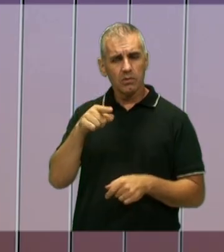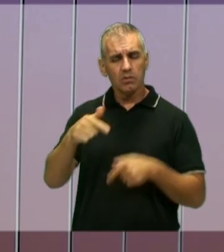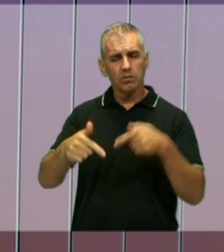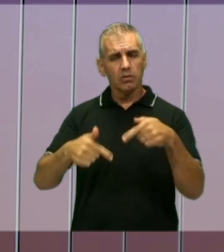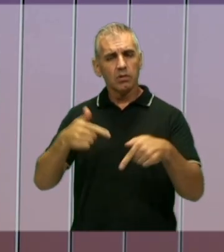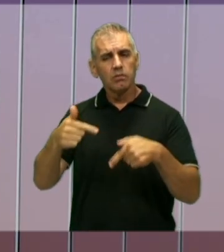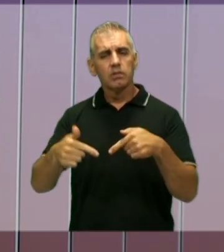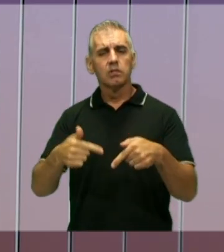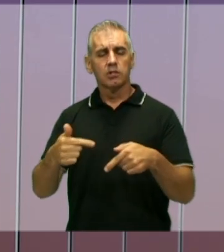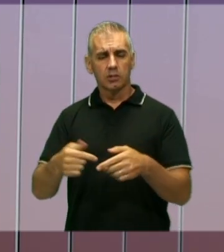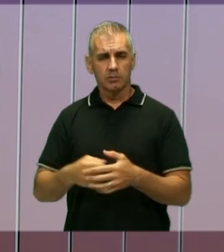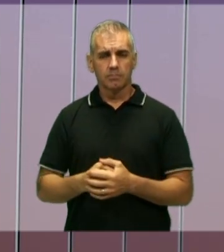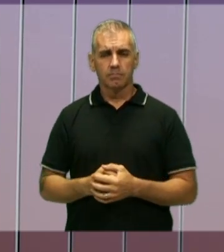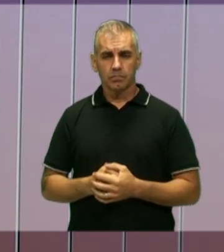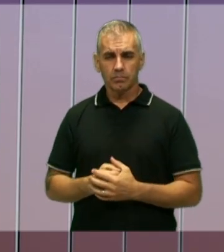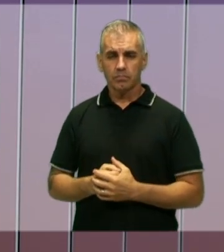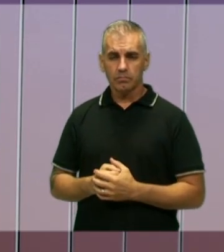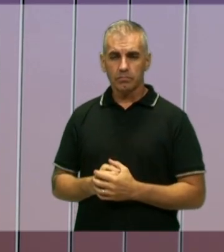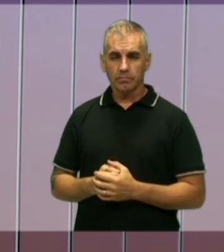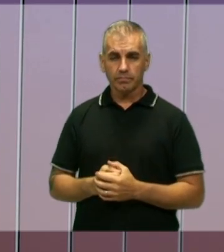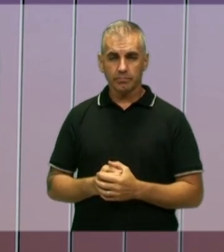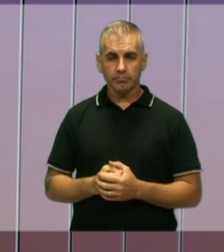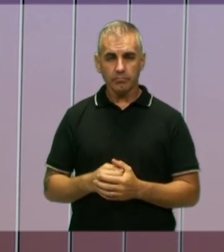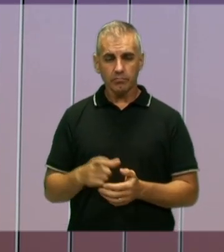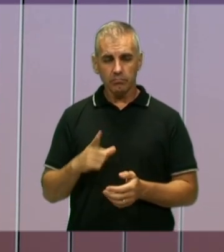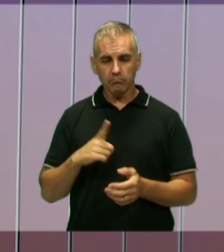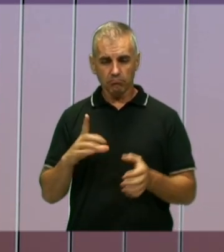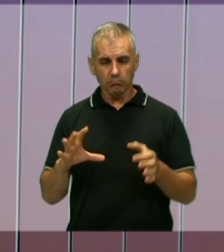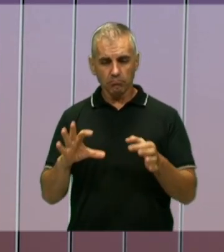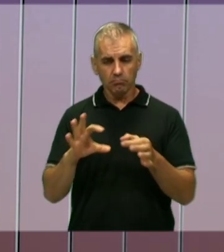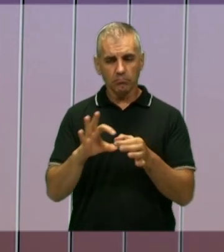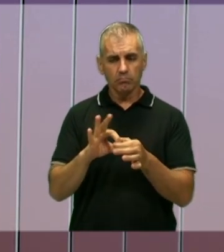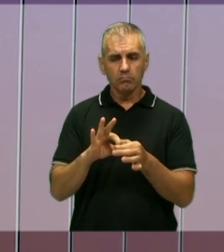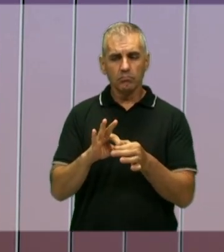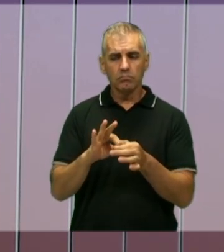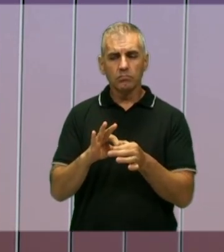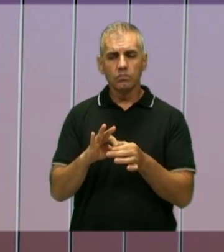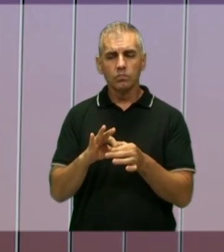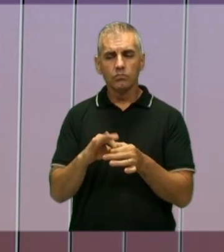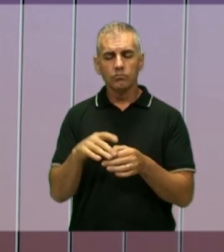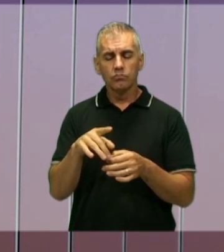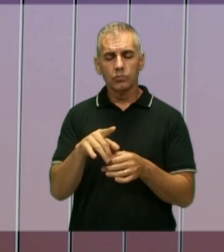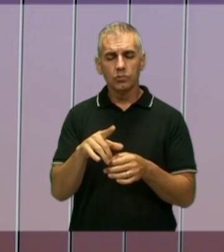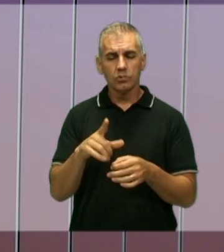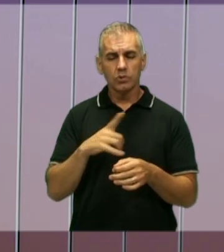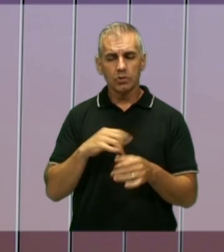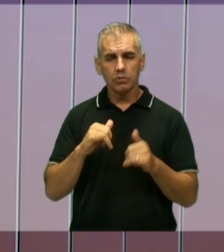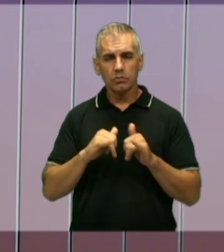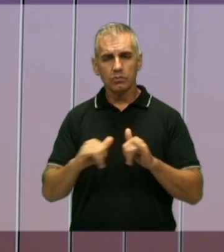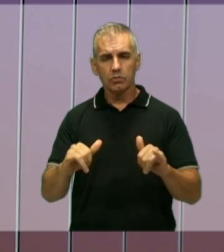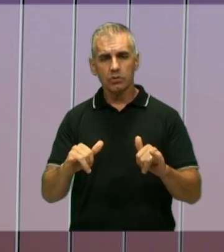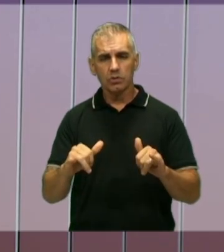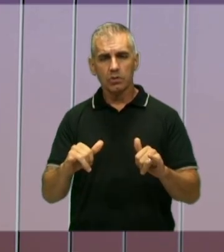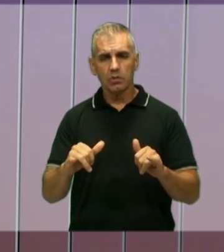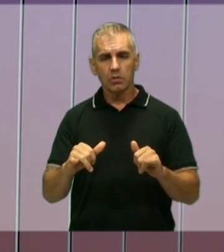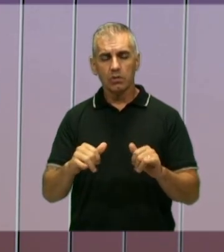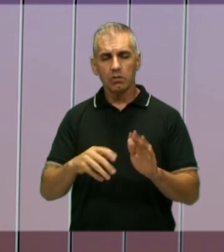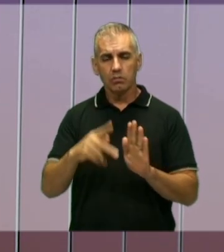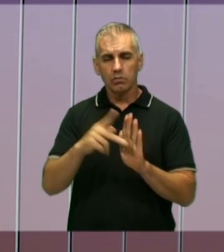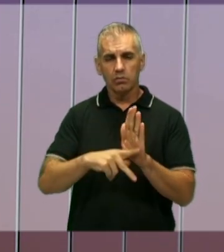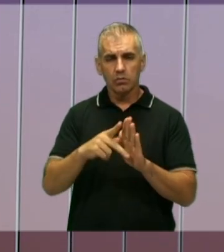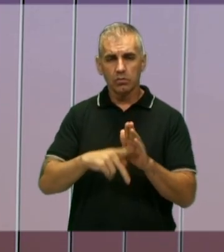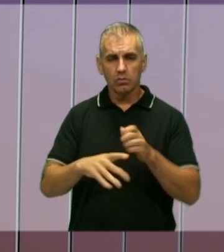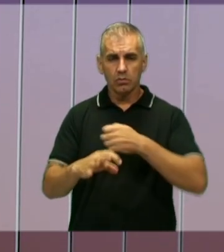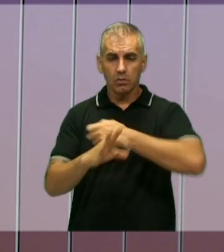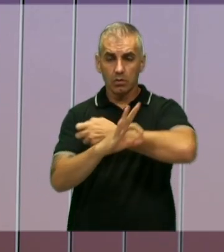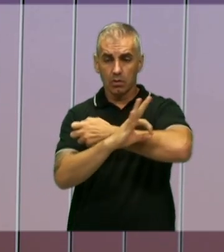isso foi veiculado, né, nos veículos de imprensa aí, que era o protocolo de trombólise venosa, por exemplo, para pacientes com